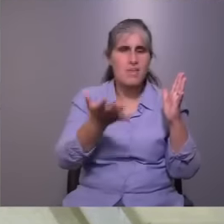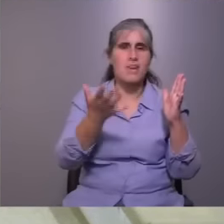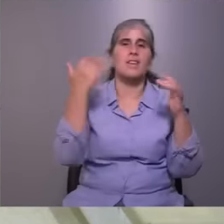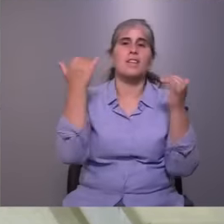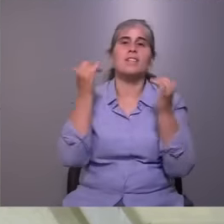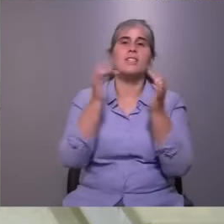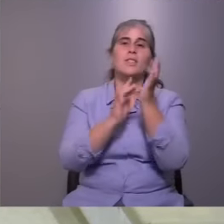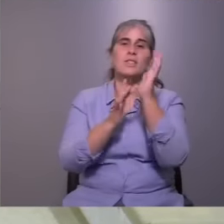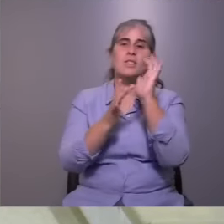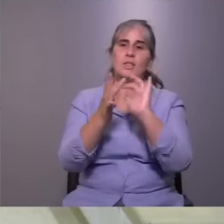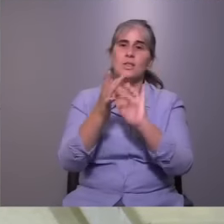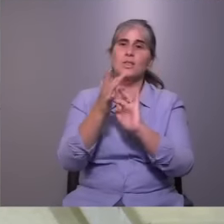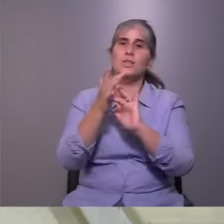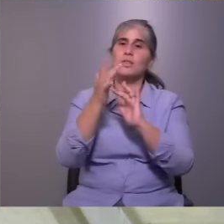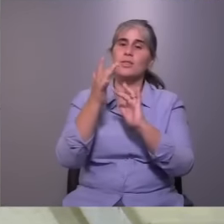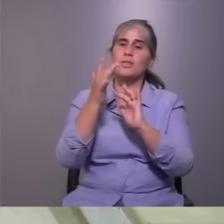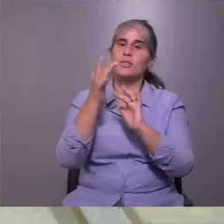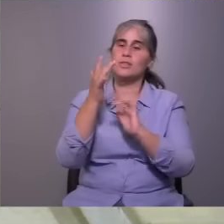Amen.